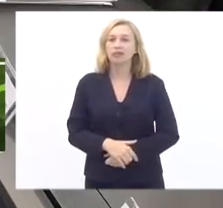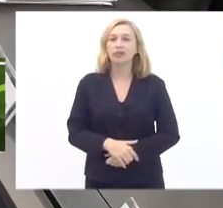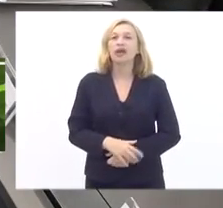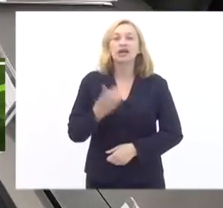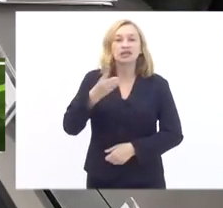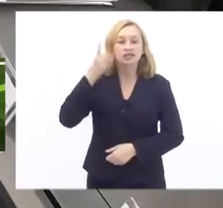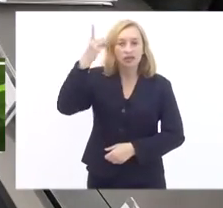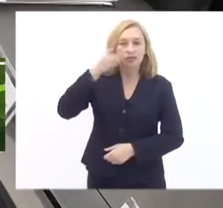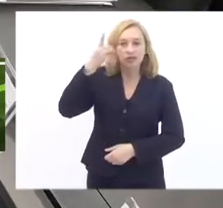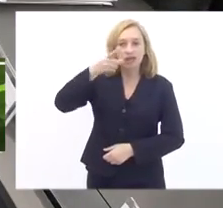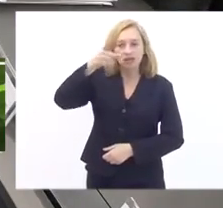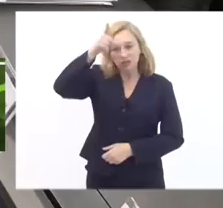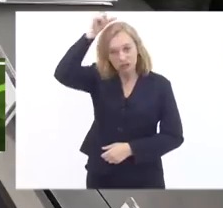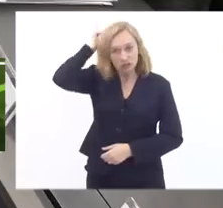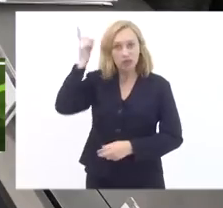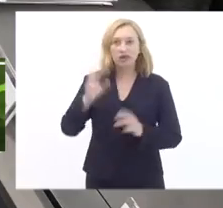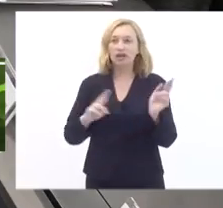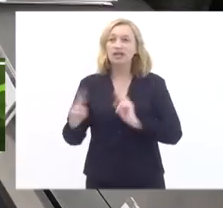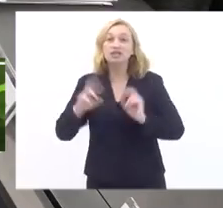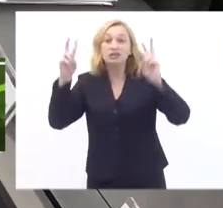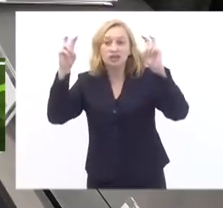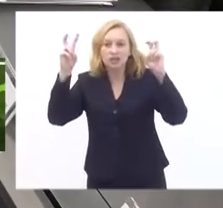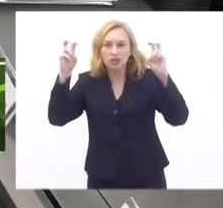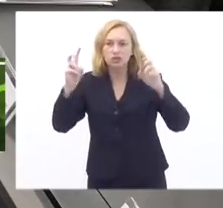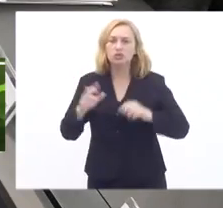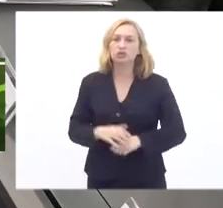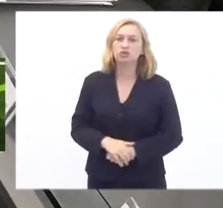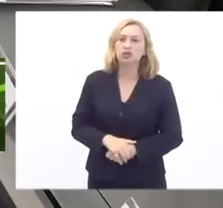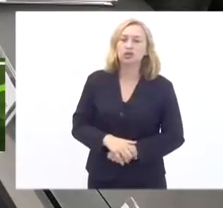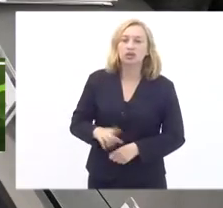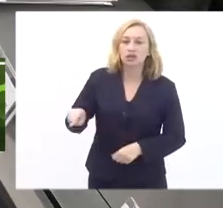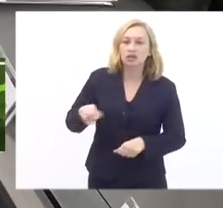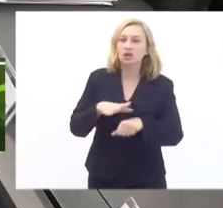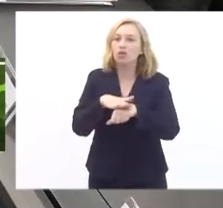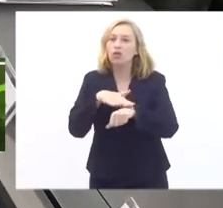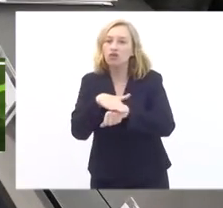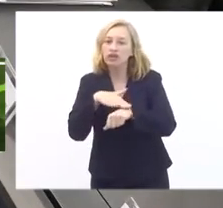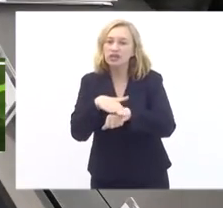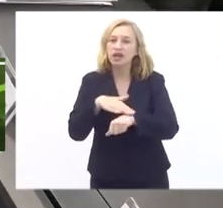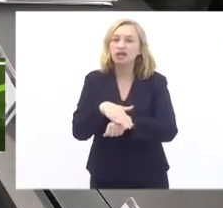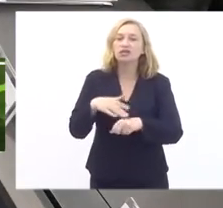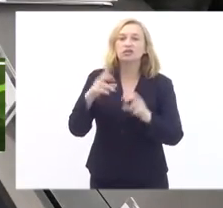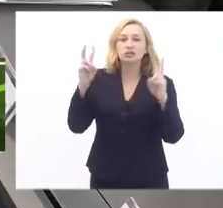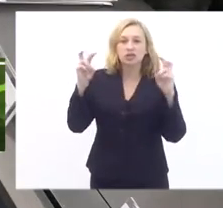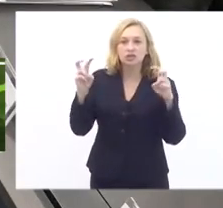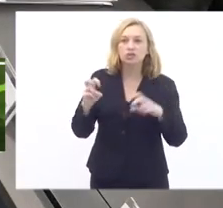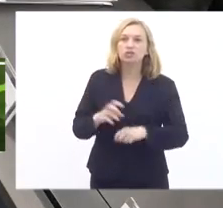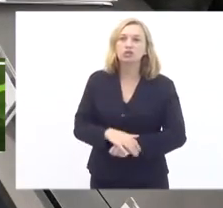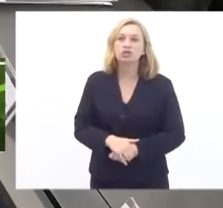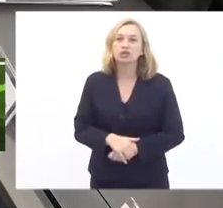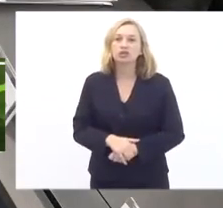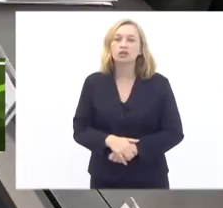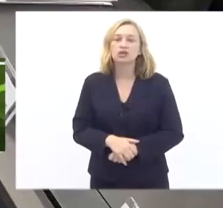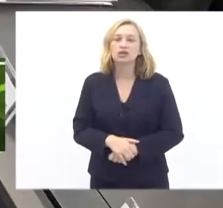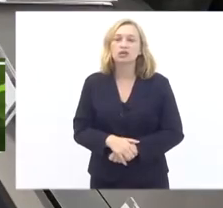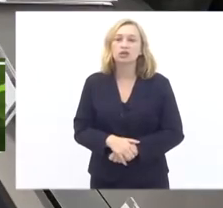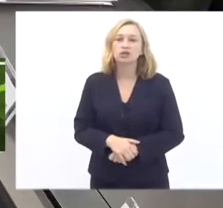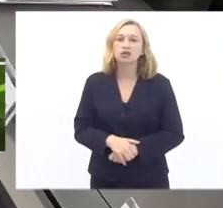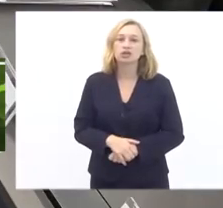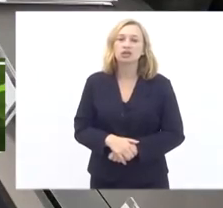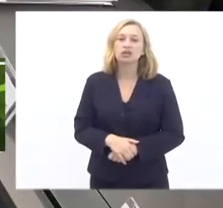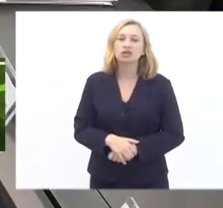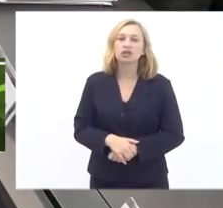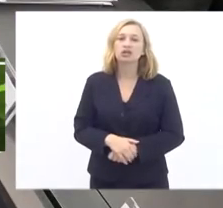deputado Luiz Paulo, aqui em relação a essa questão, até havíamos aqui conversado também sobre esse ponto, a questão da